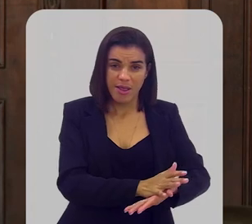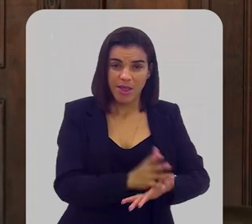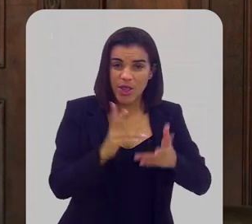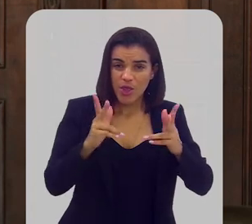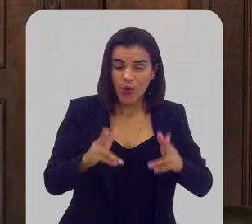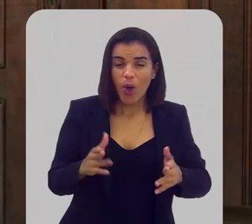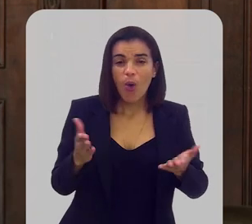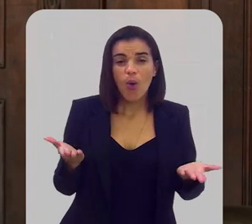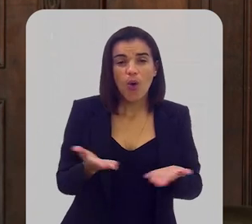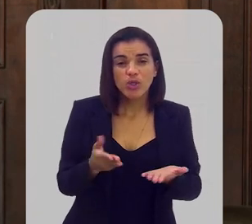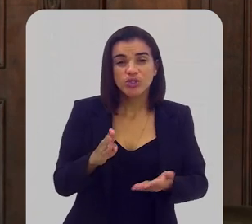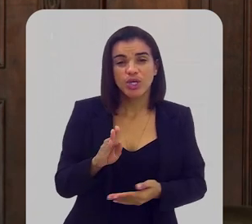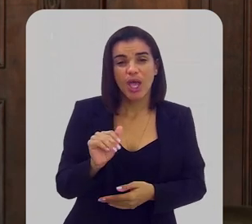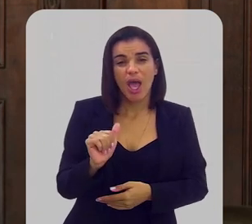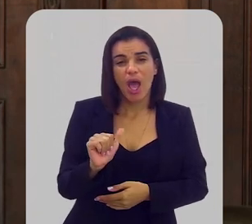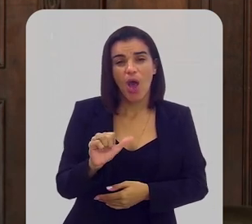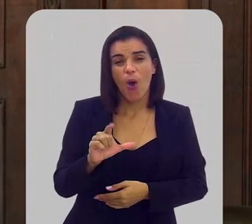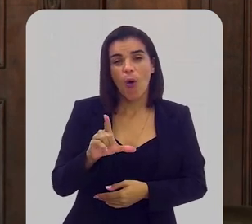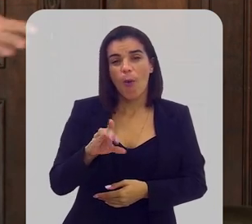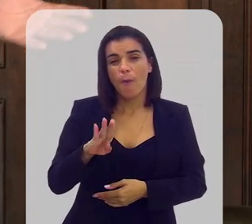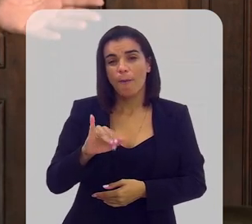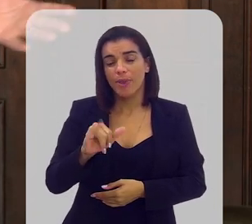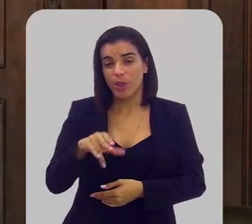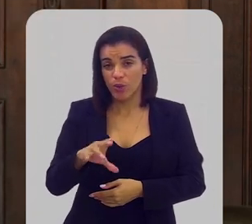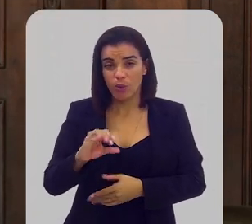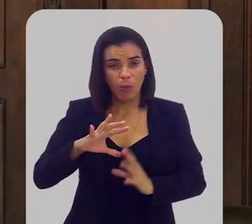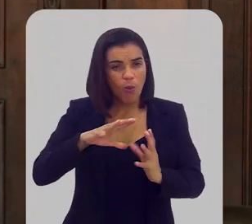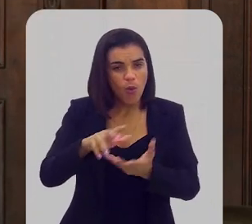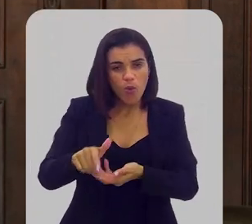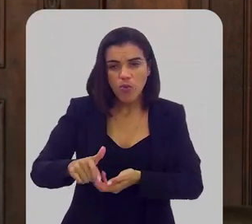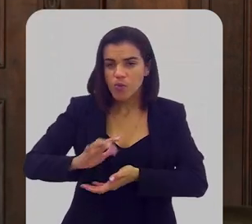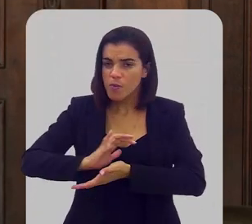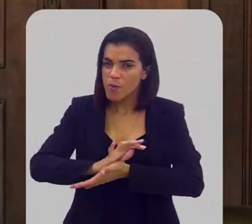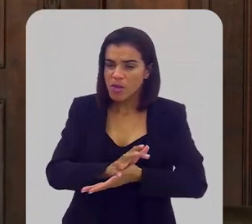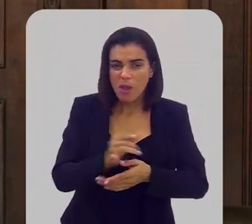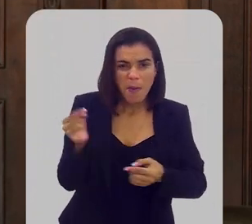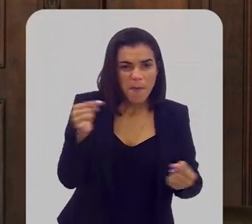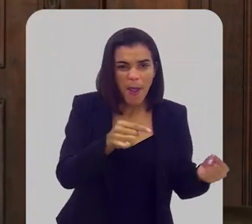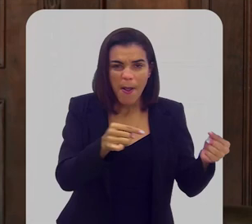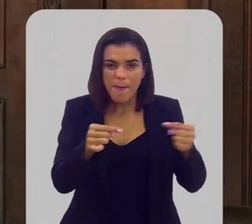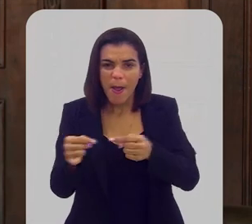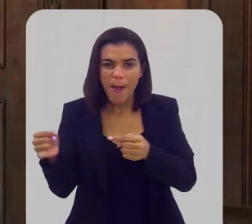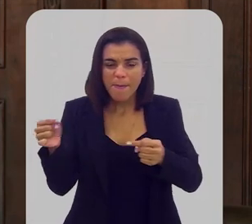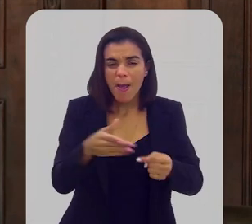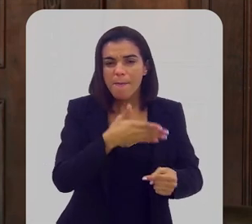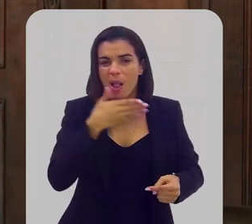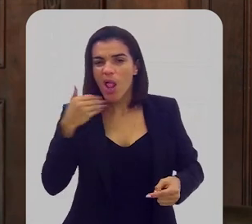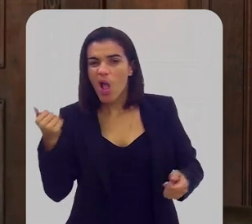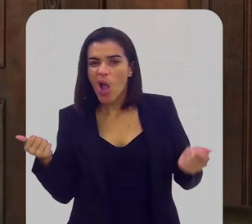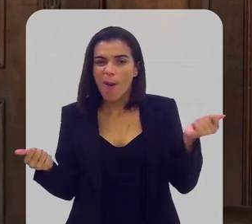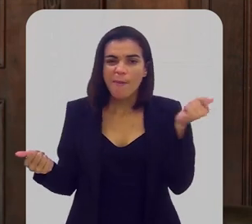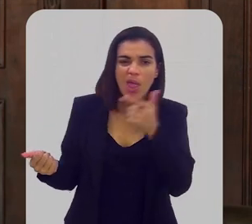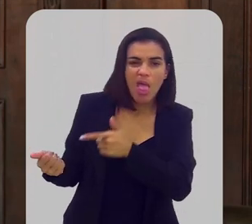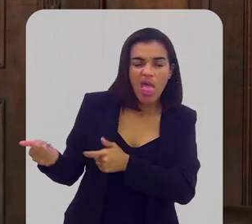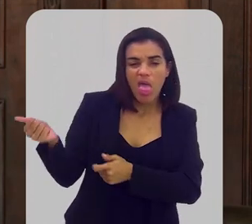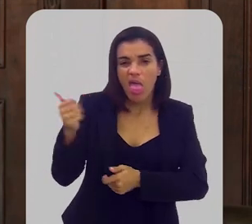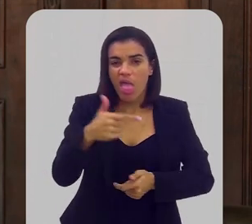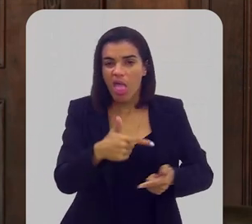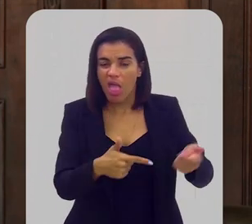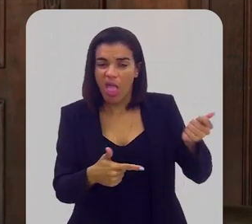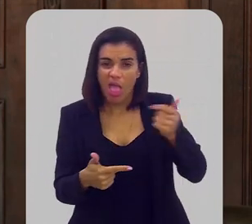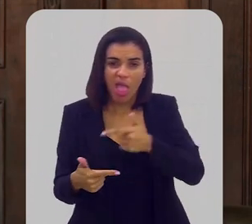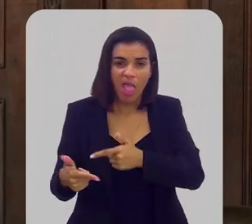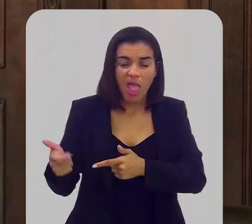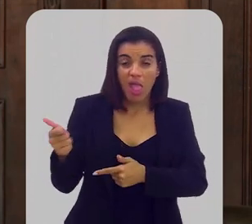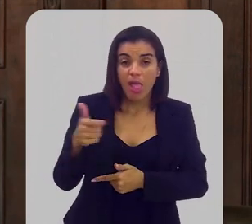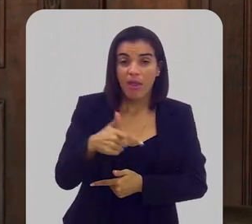preconceito daquele que é albino hoje. Um mundo cheio de preconceitos, como se fôssemos melhores do que qualquer um.